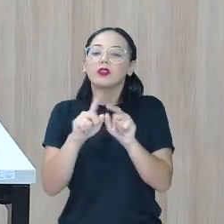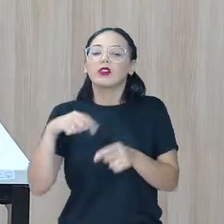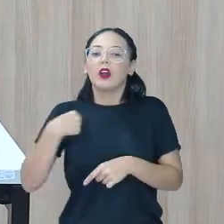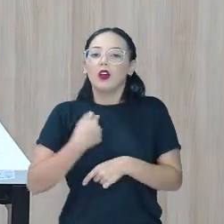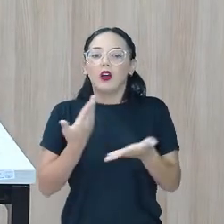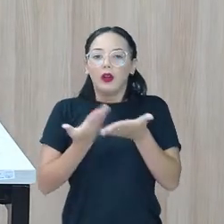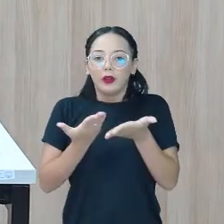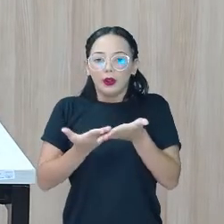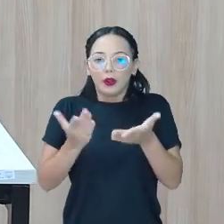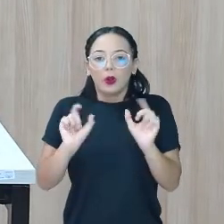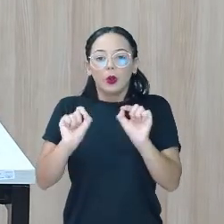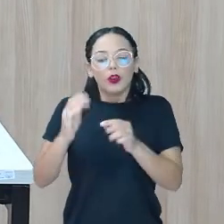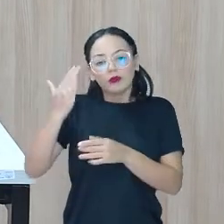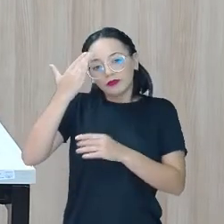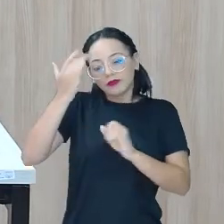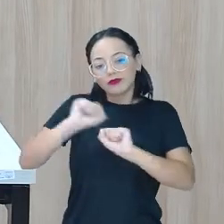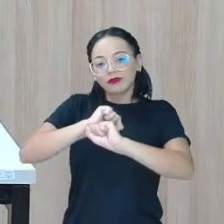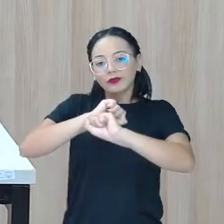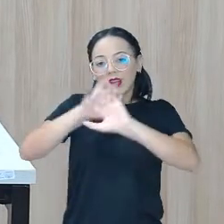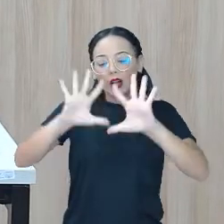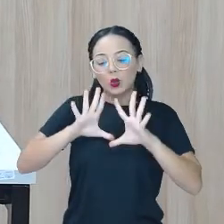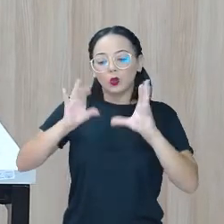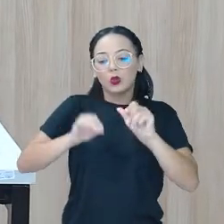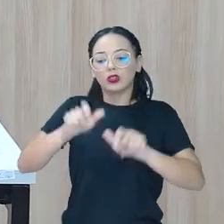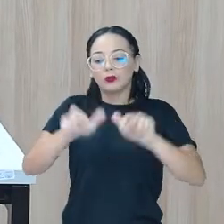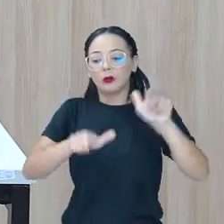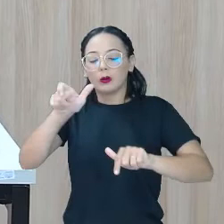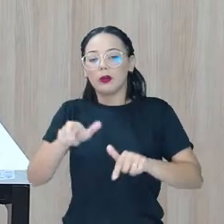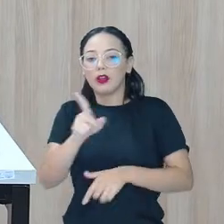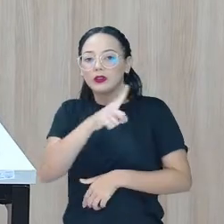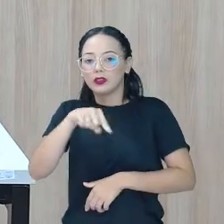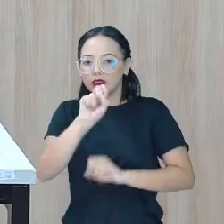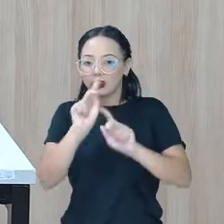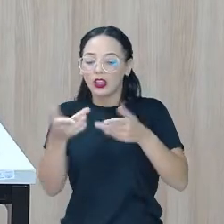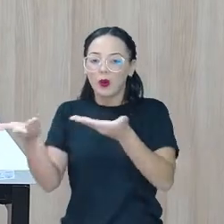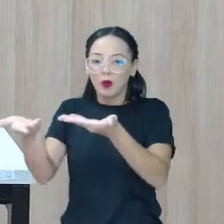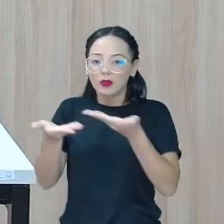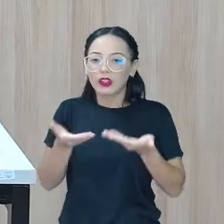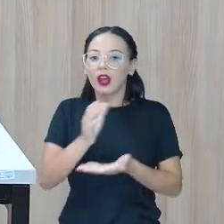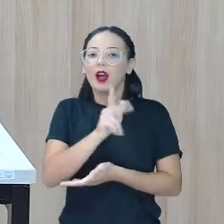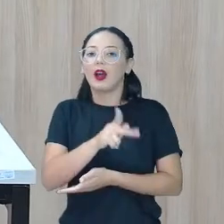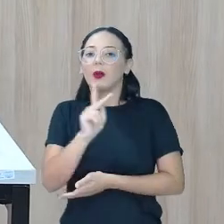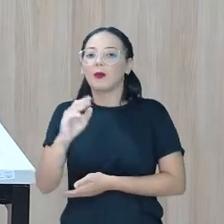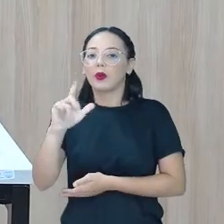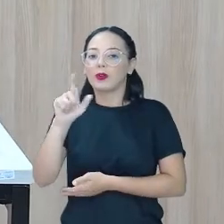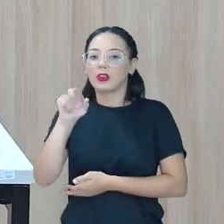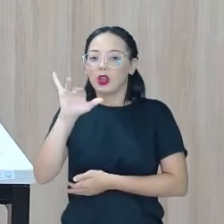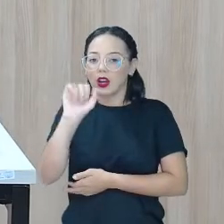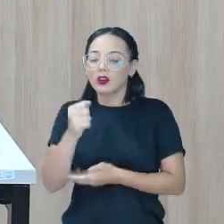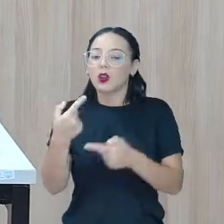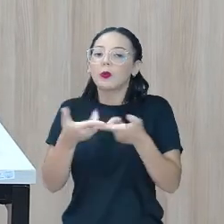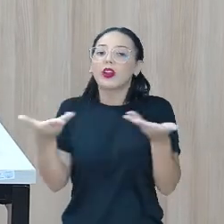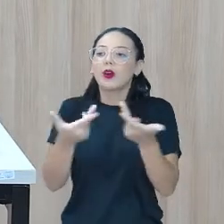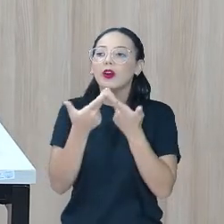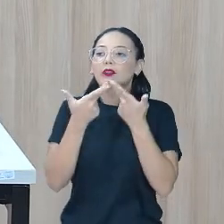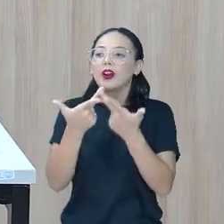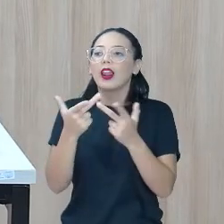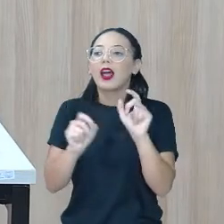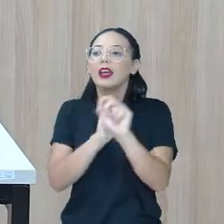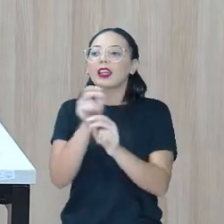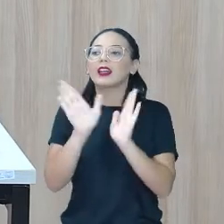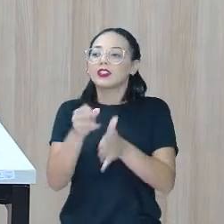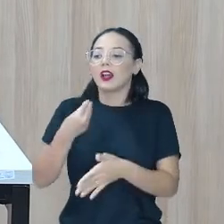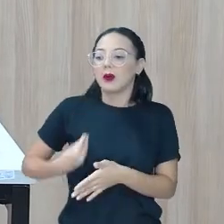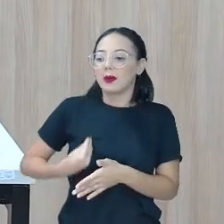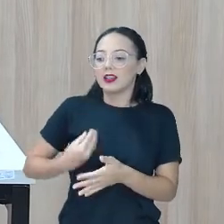aula, né, seja compreendida por todos vocês. E aí eu vou chamar rapidinho a professora Cláudia, que ela vai dizer, né, quem é que já